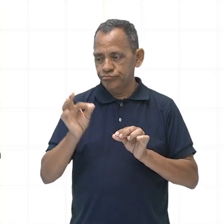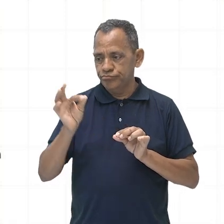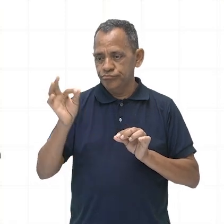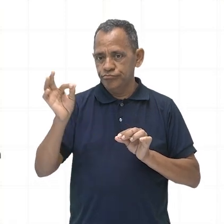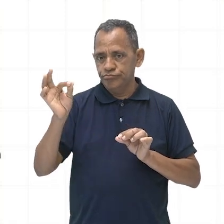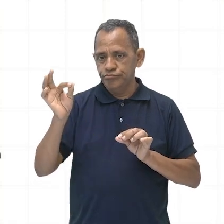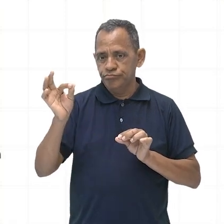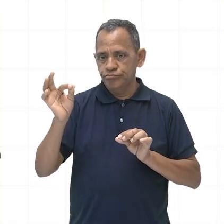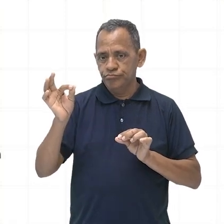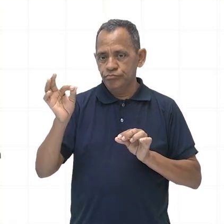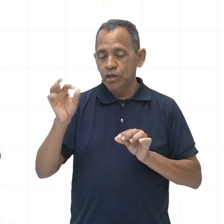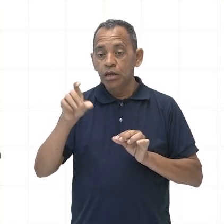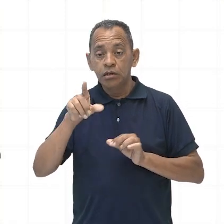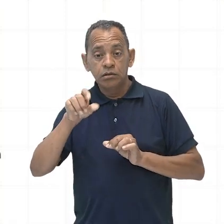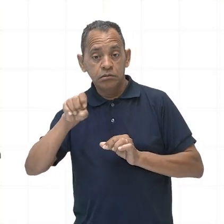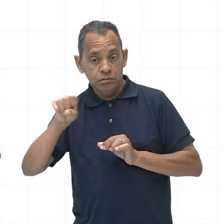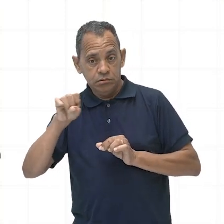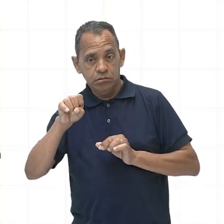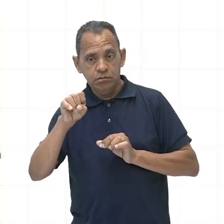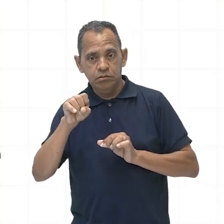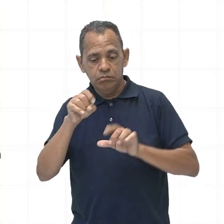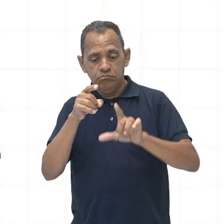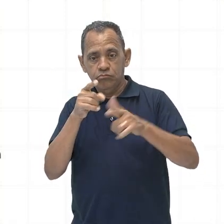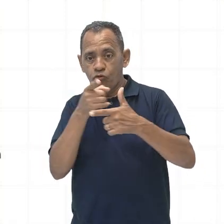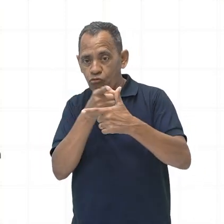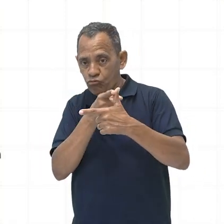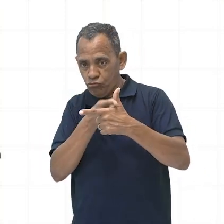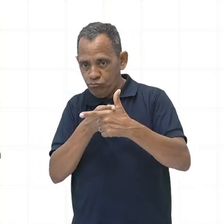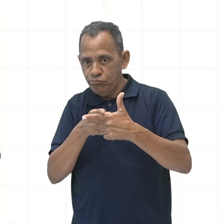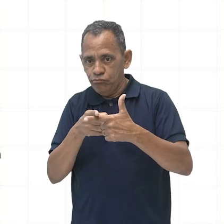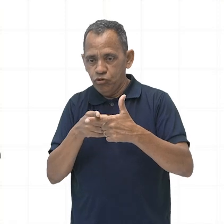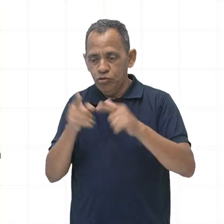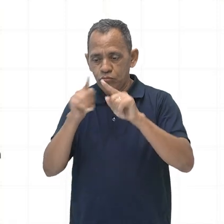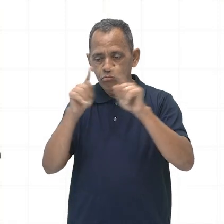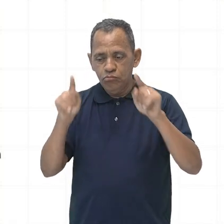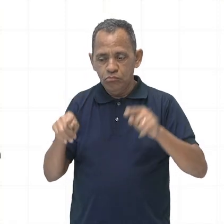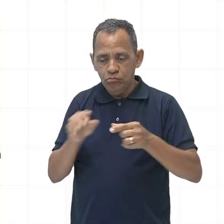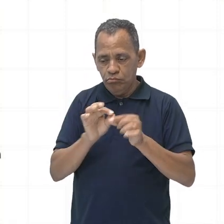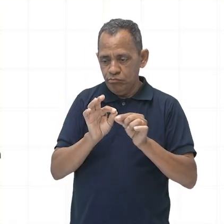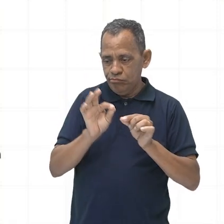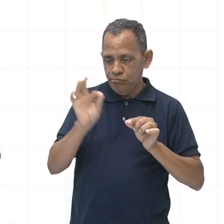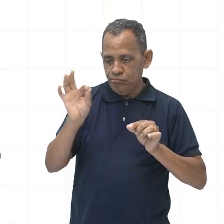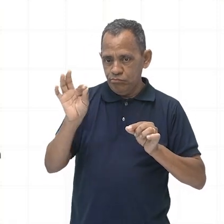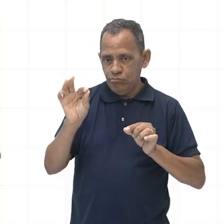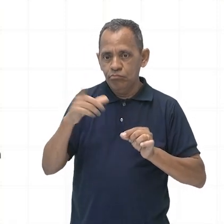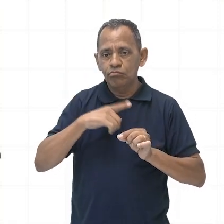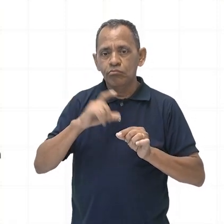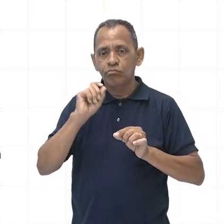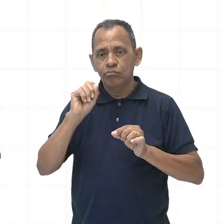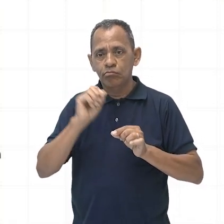dividir aqui esse triângulo, ou esse quadrado na diagonal, eu tenho aqui embaixo, olha